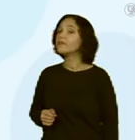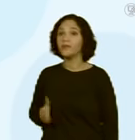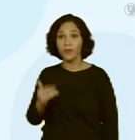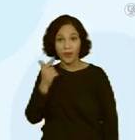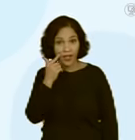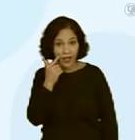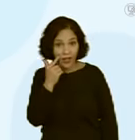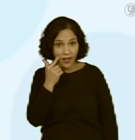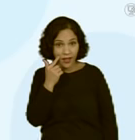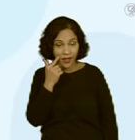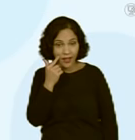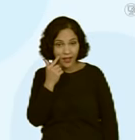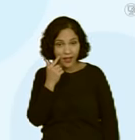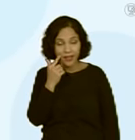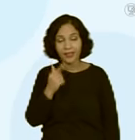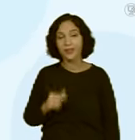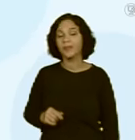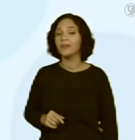Vamos ver?